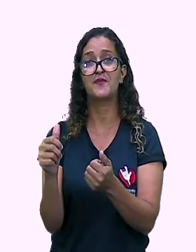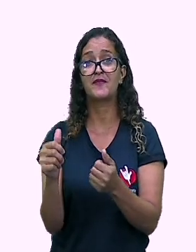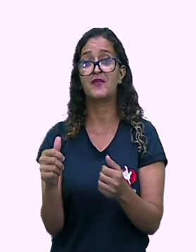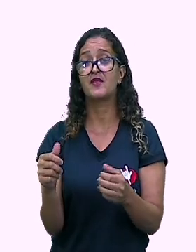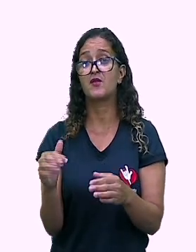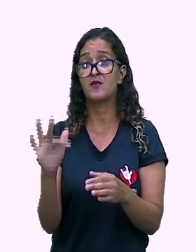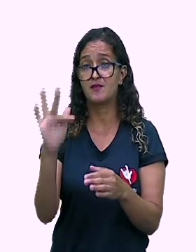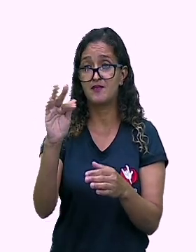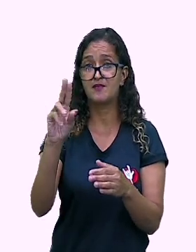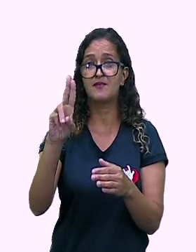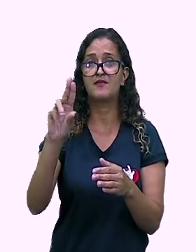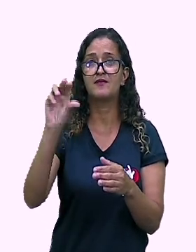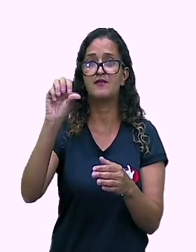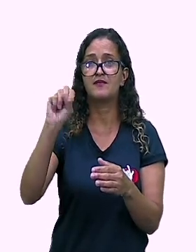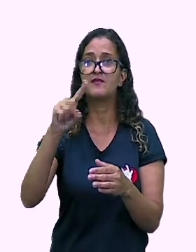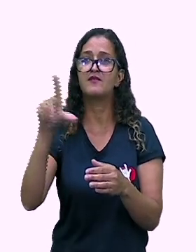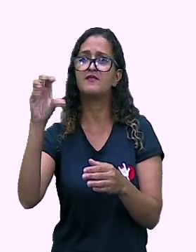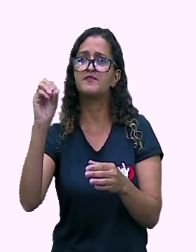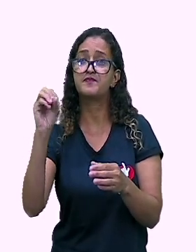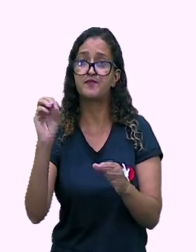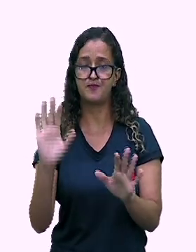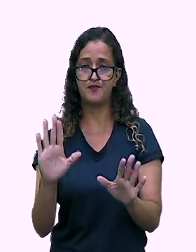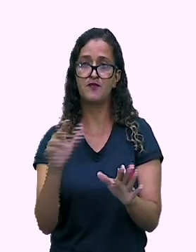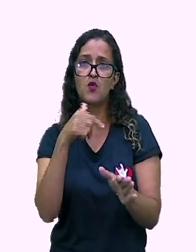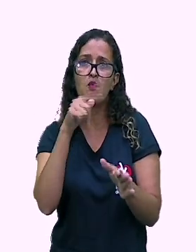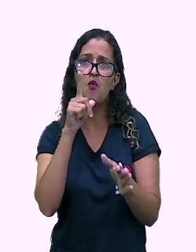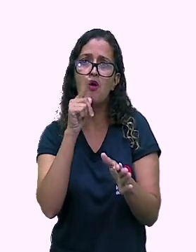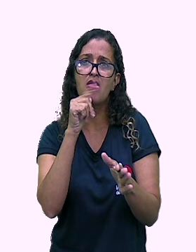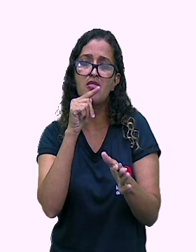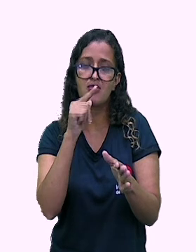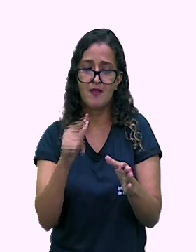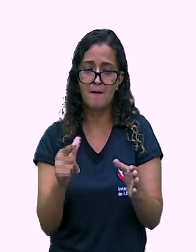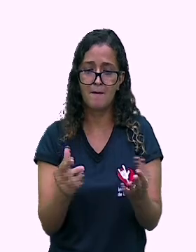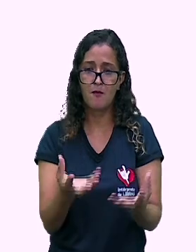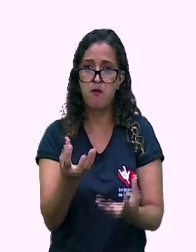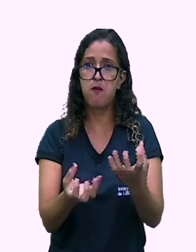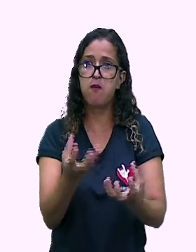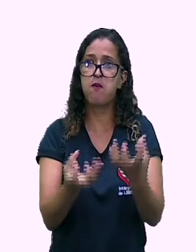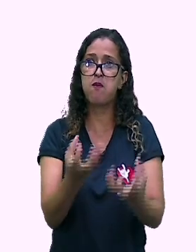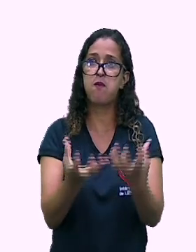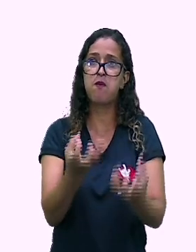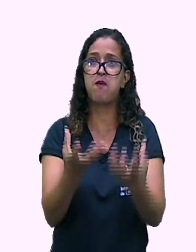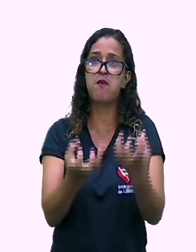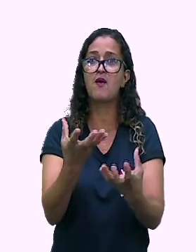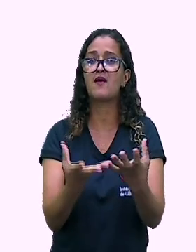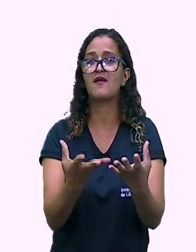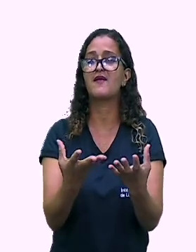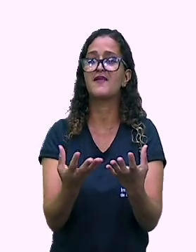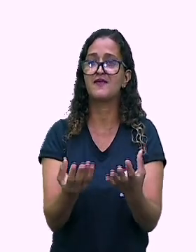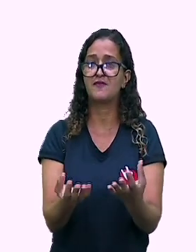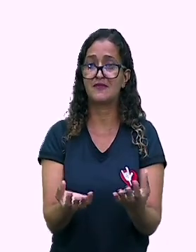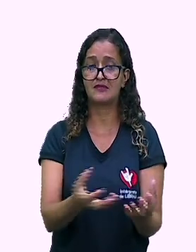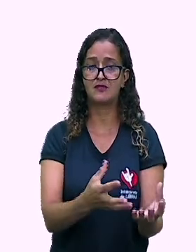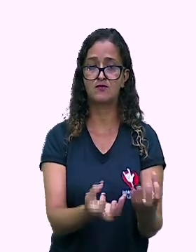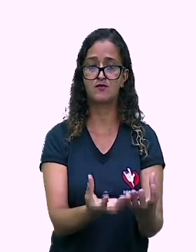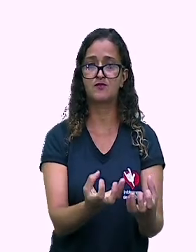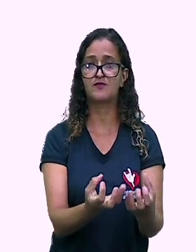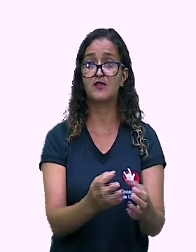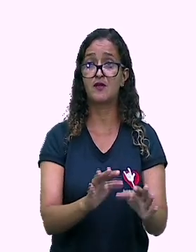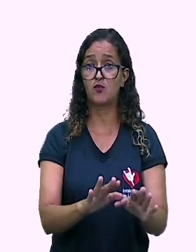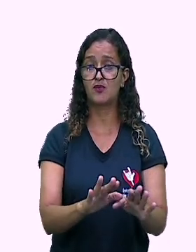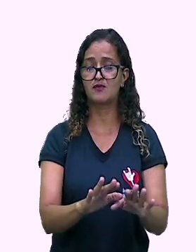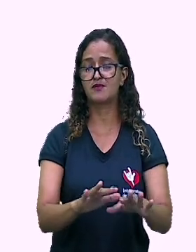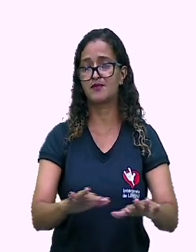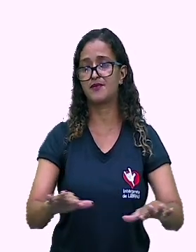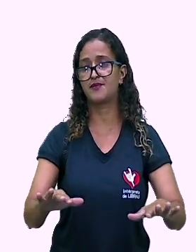fusão da água também. Esquentou a água passou por aquele processo, deixou a água